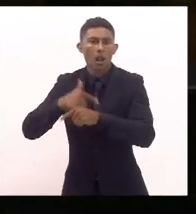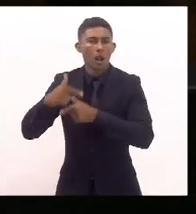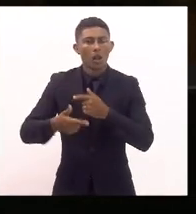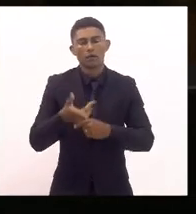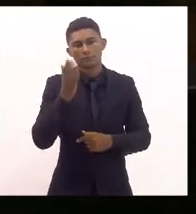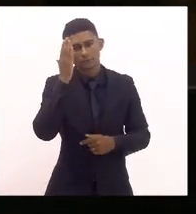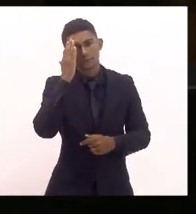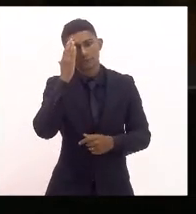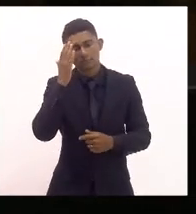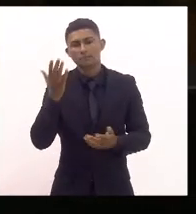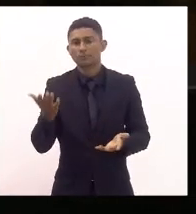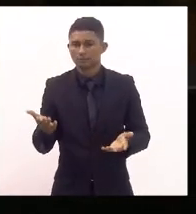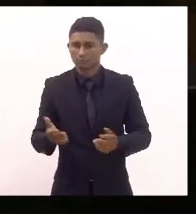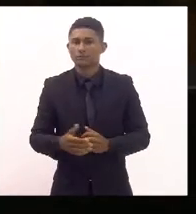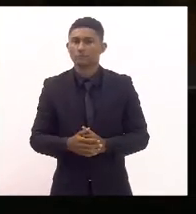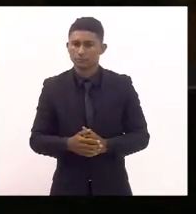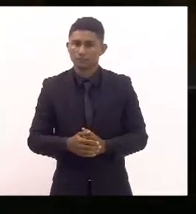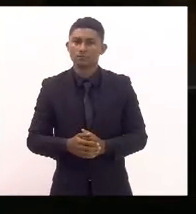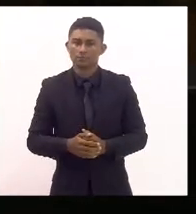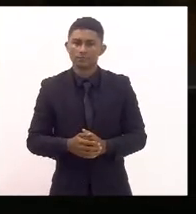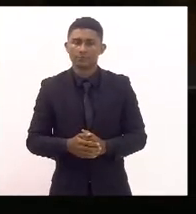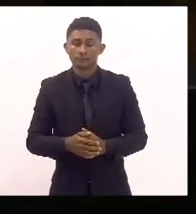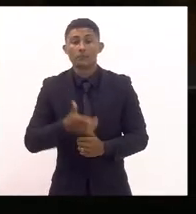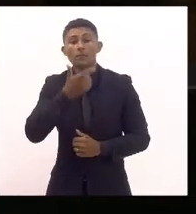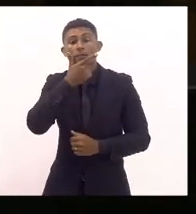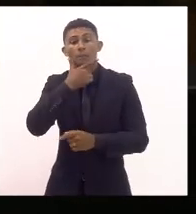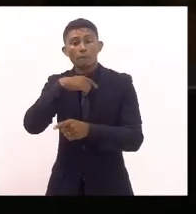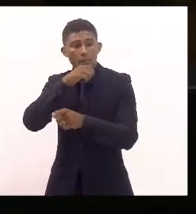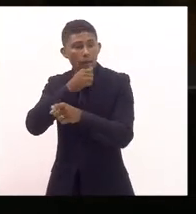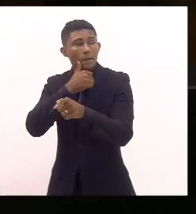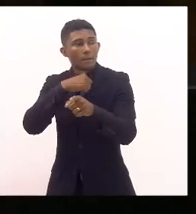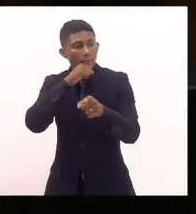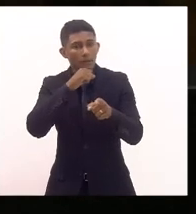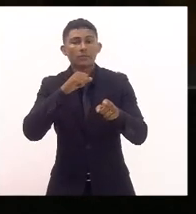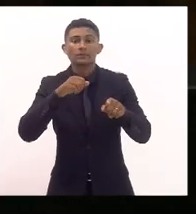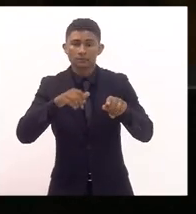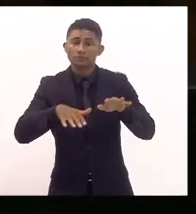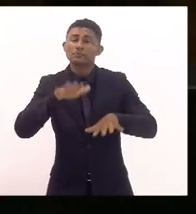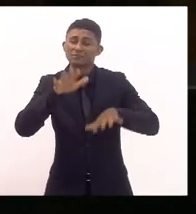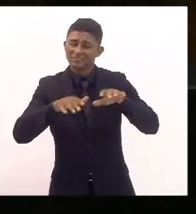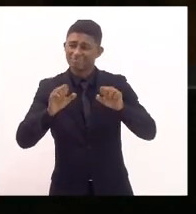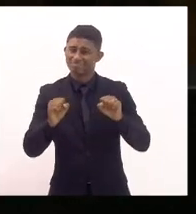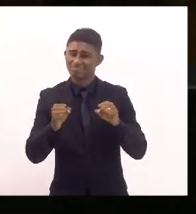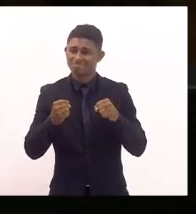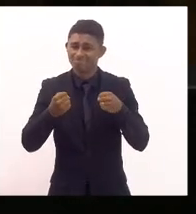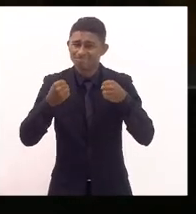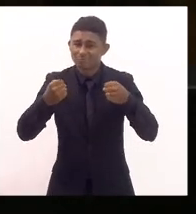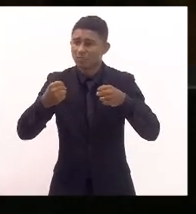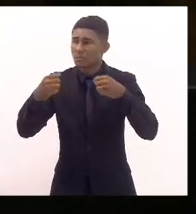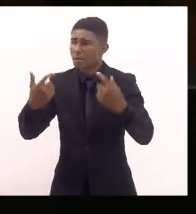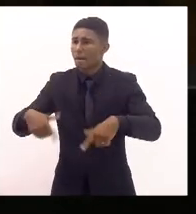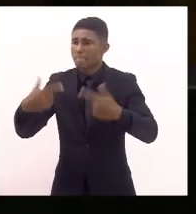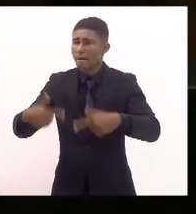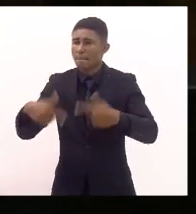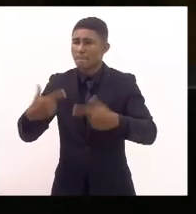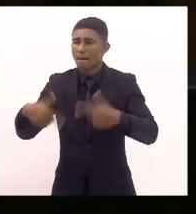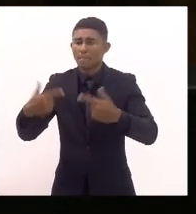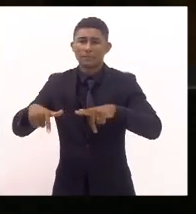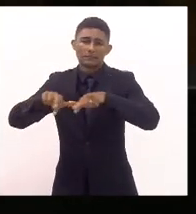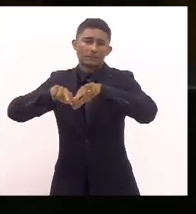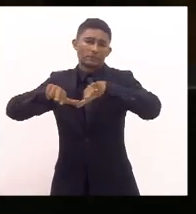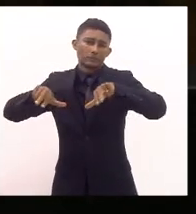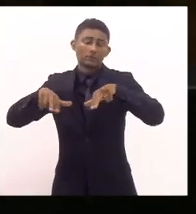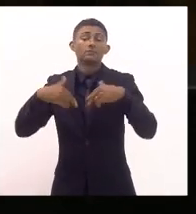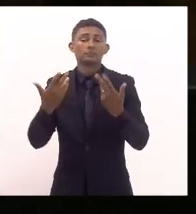muito intensa e que requer principalmente dos Pais uma dedicação plena ao trabalho e suas atividades